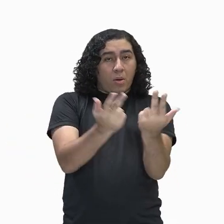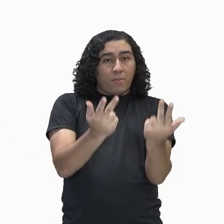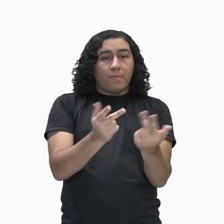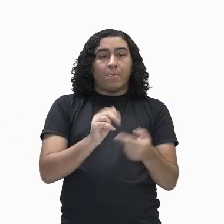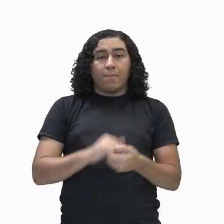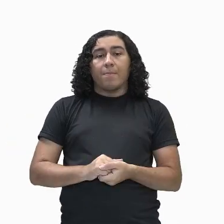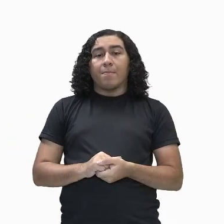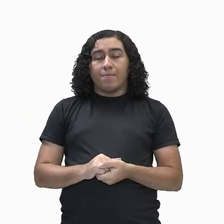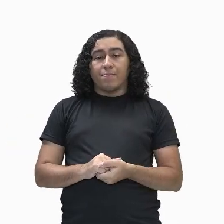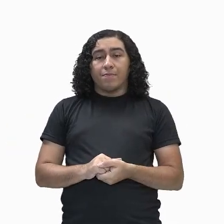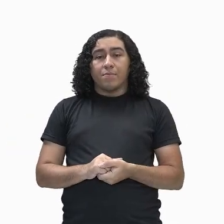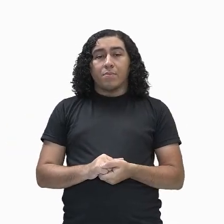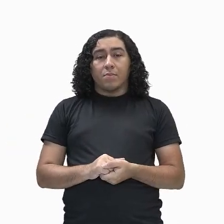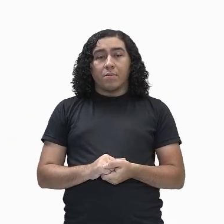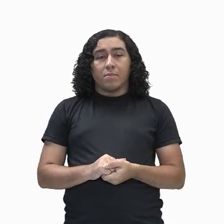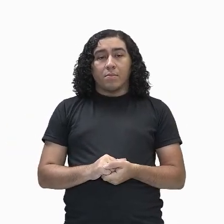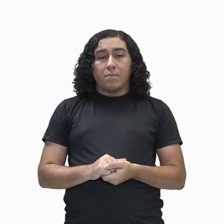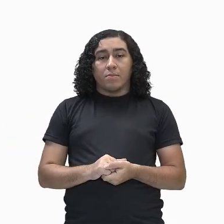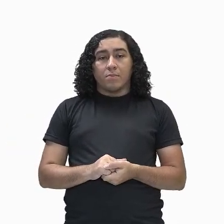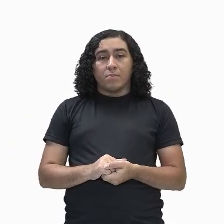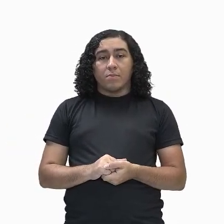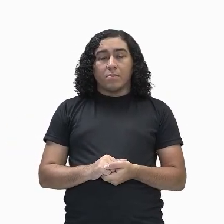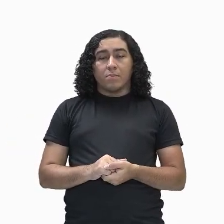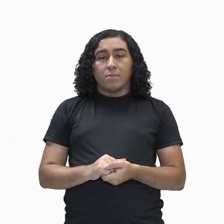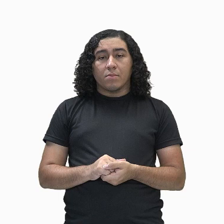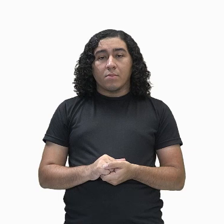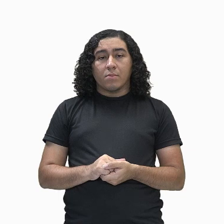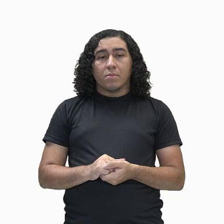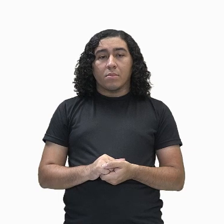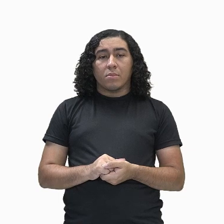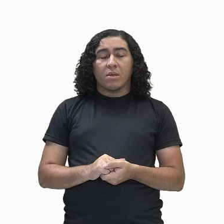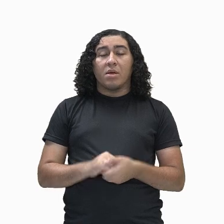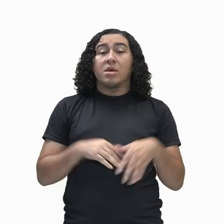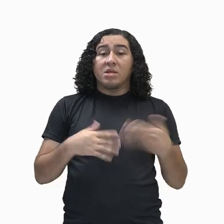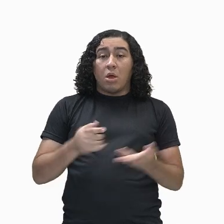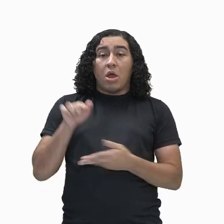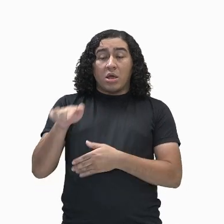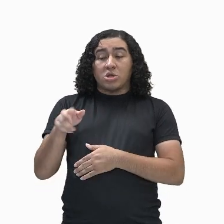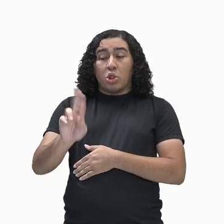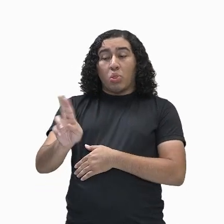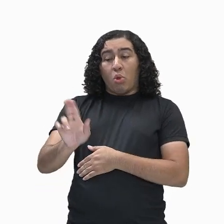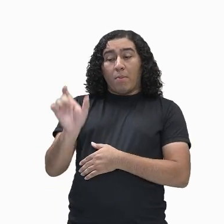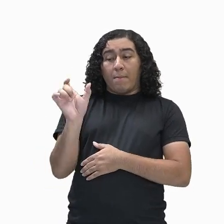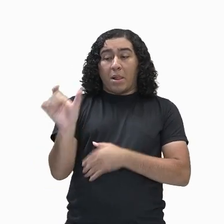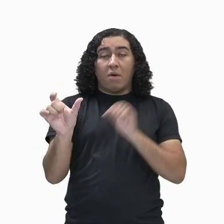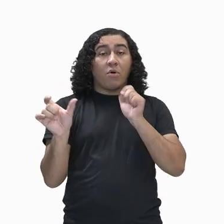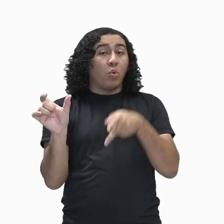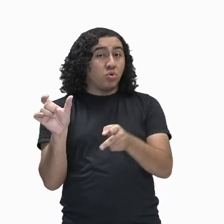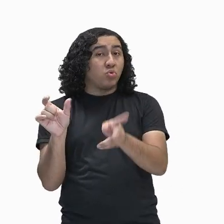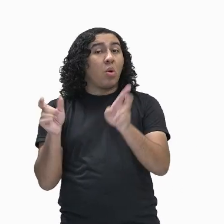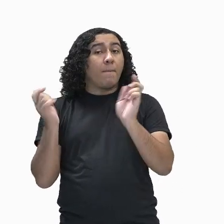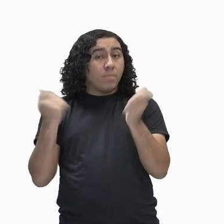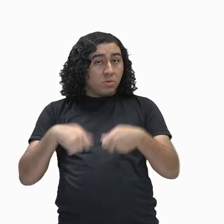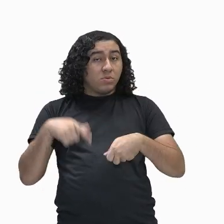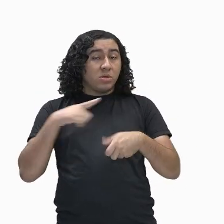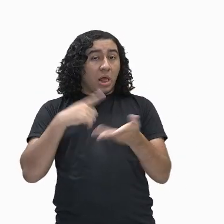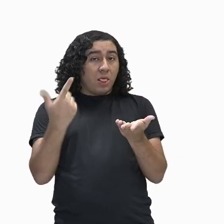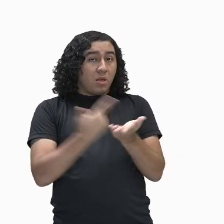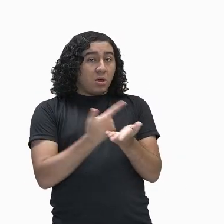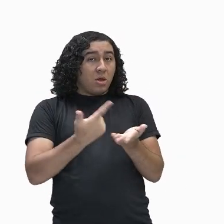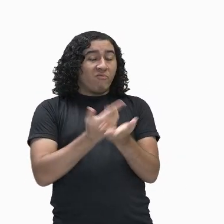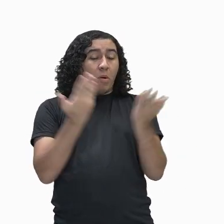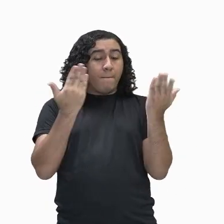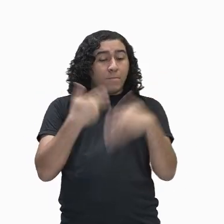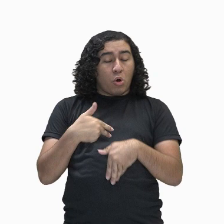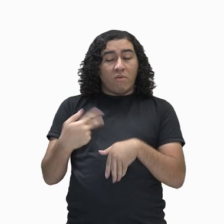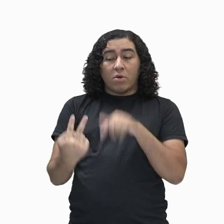protoctista. Como o reino protista, né, esse nome ainda não caiu em desuso, é possível que você veja aí nos livros, nas provas,